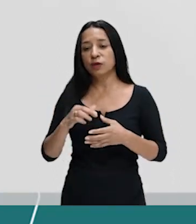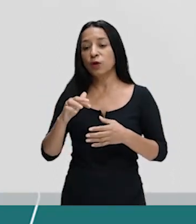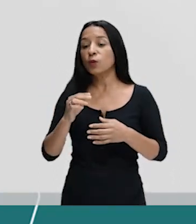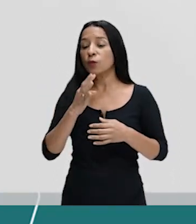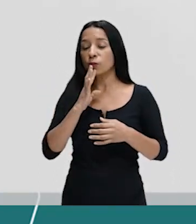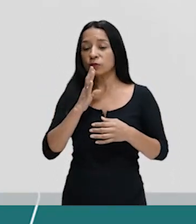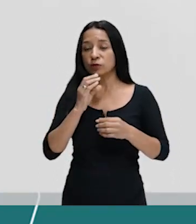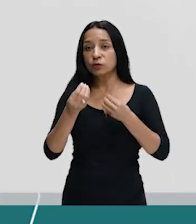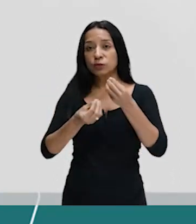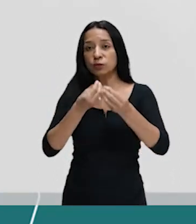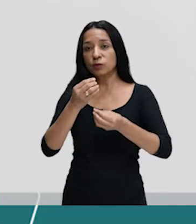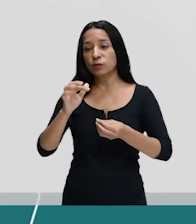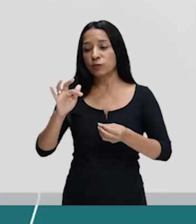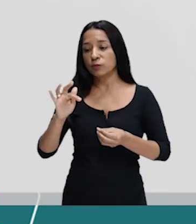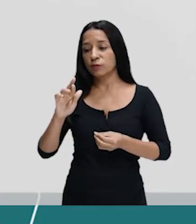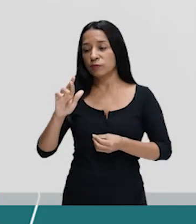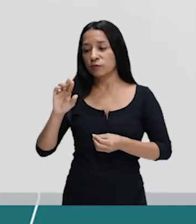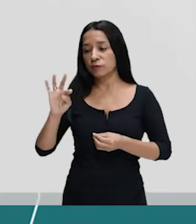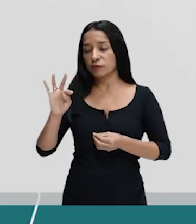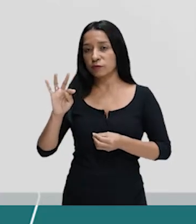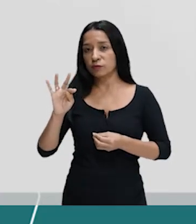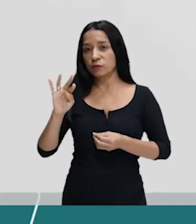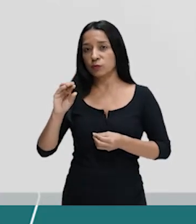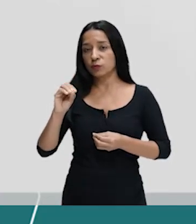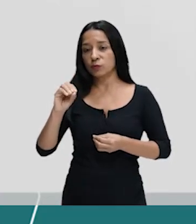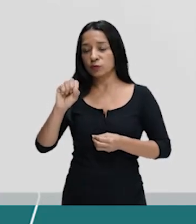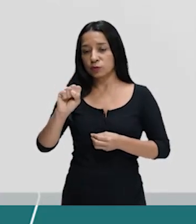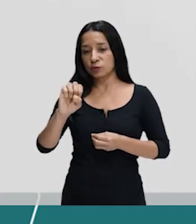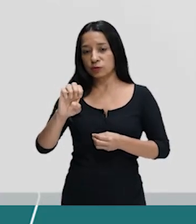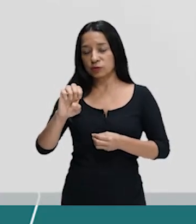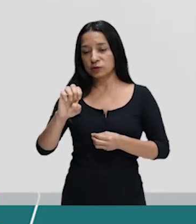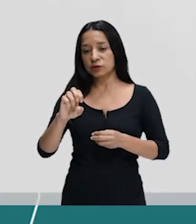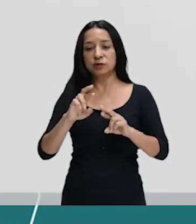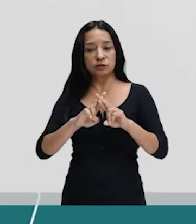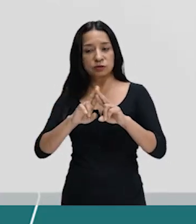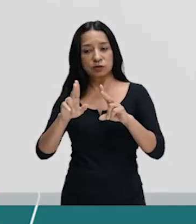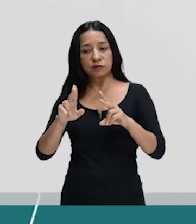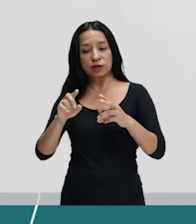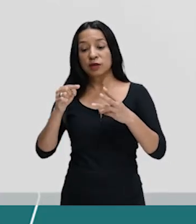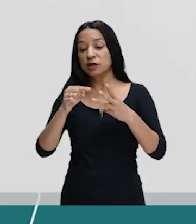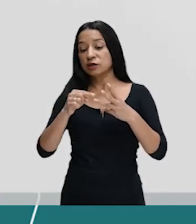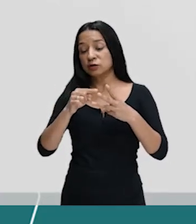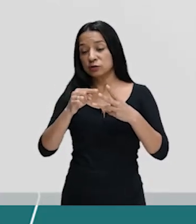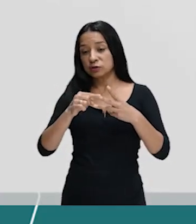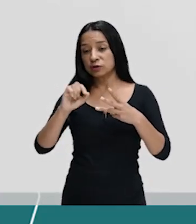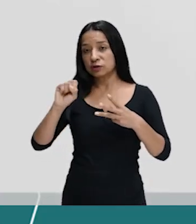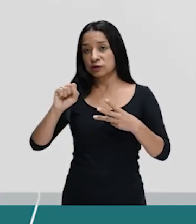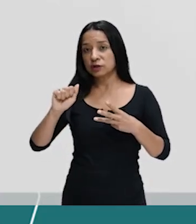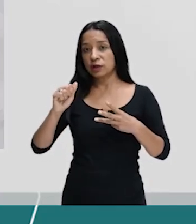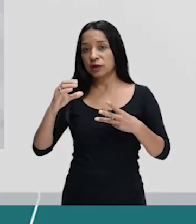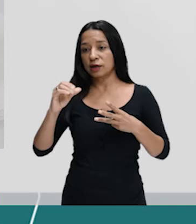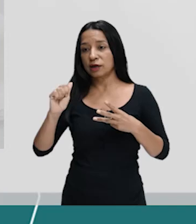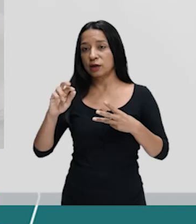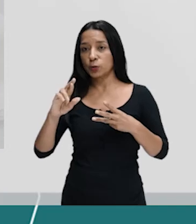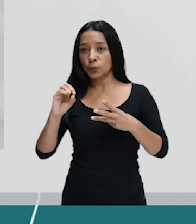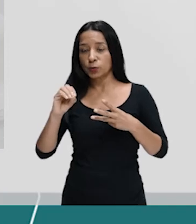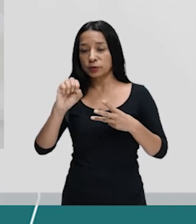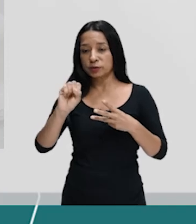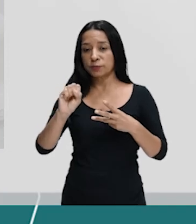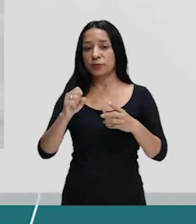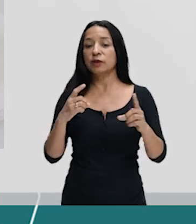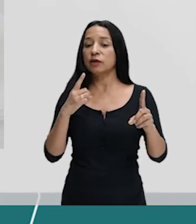frutose, certo? Diferente da sacarose que eu mencionei anteriormente para vocês. Nós encontramos